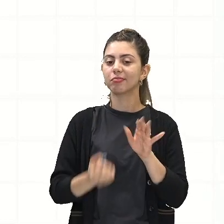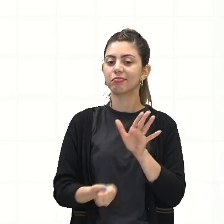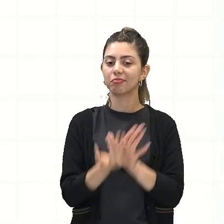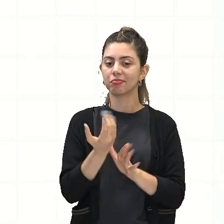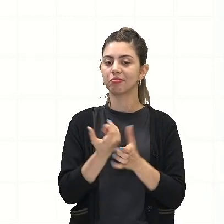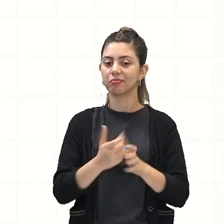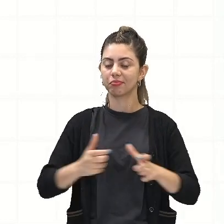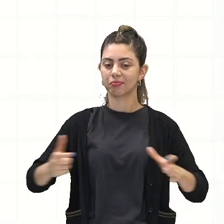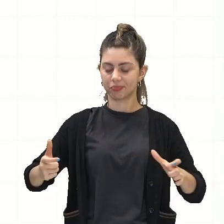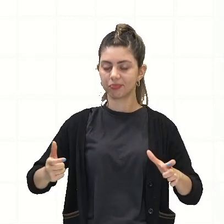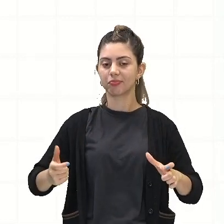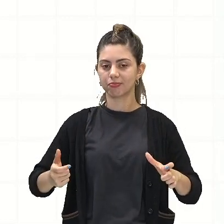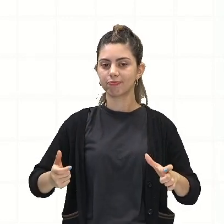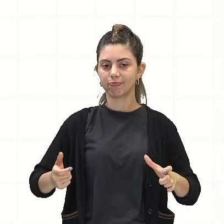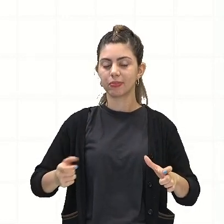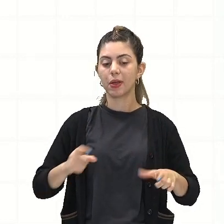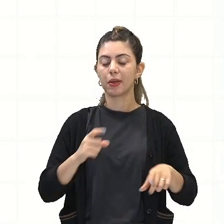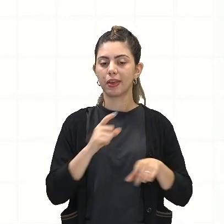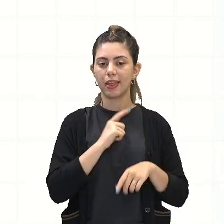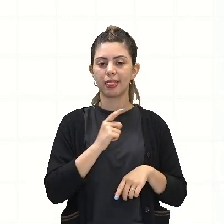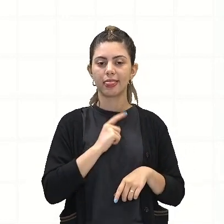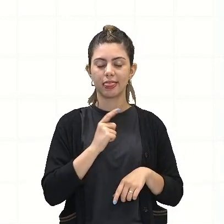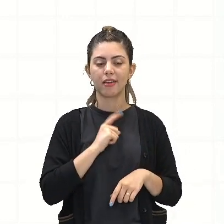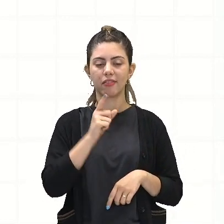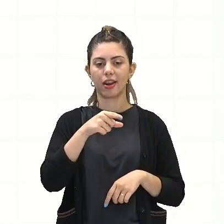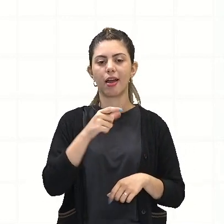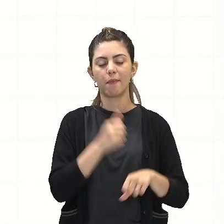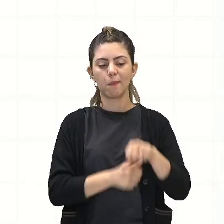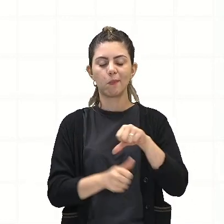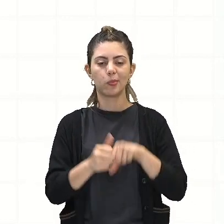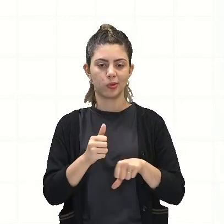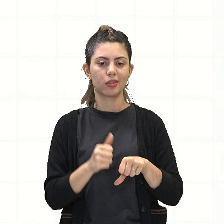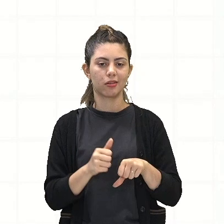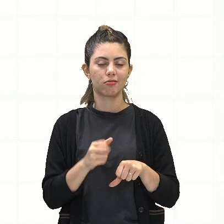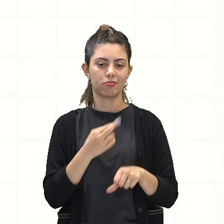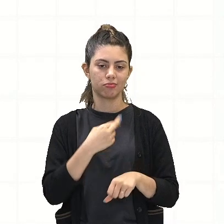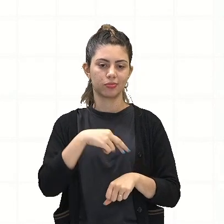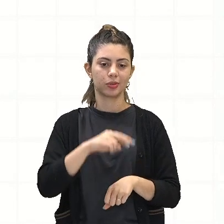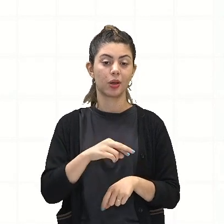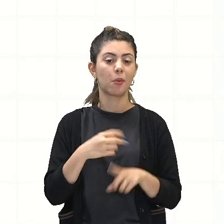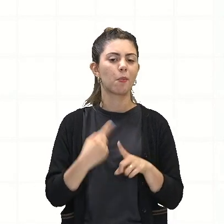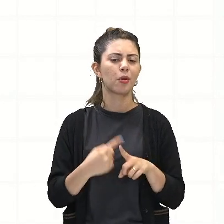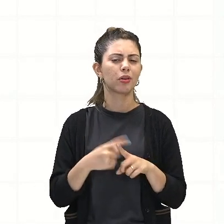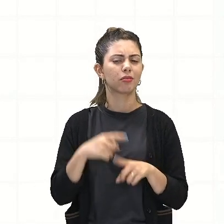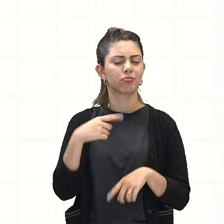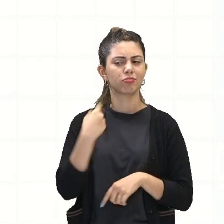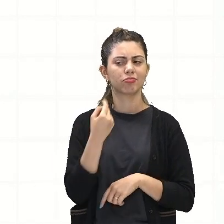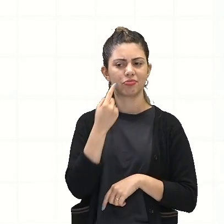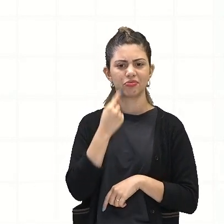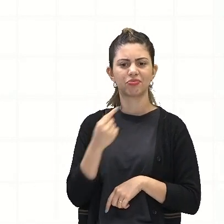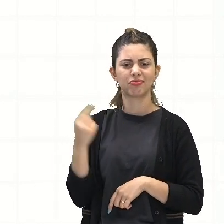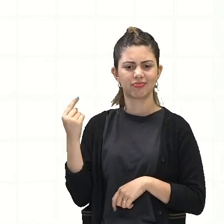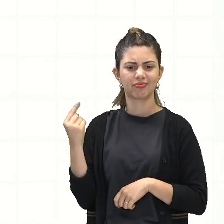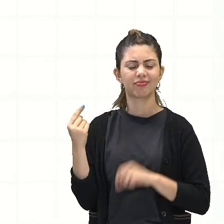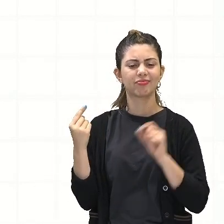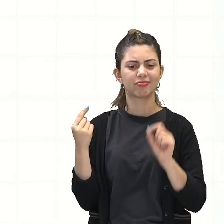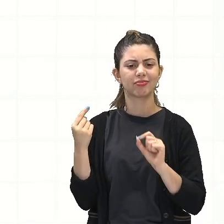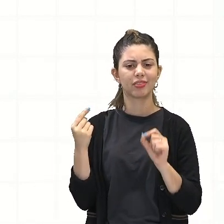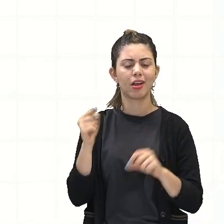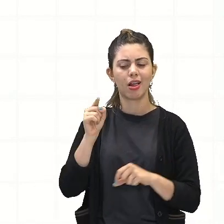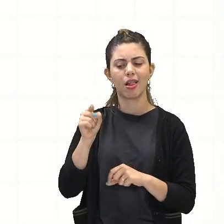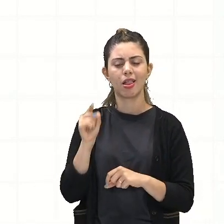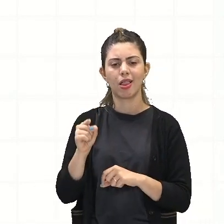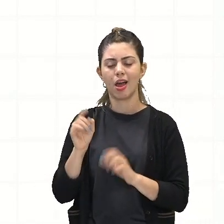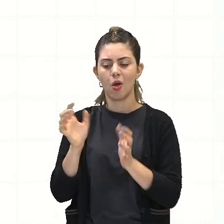conforto. Então a burguesia vai se fortalecer e também vai financiar essas novas igrejas,